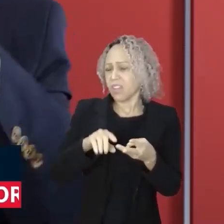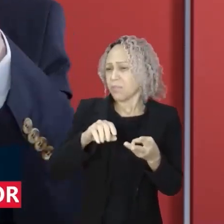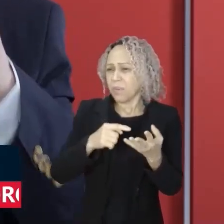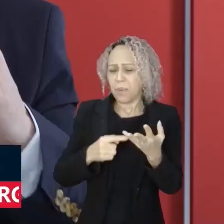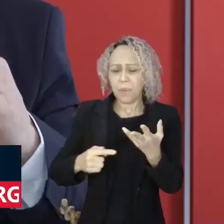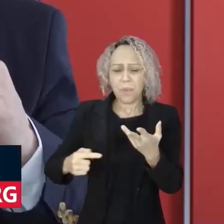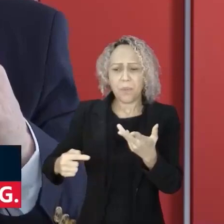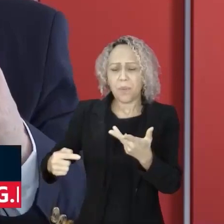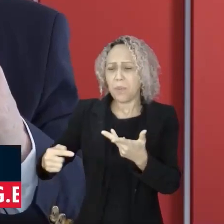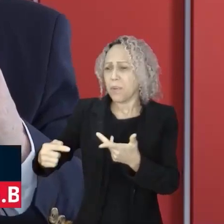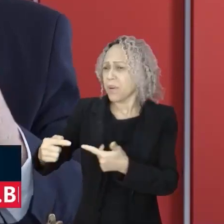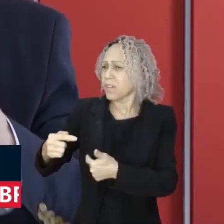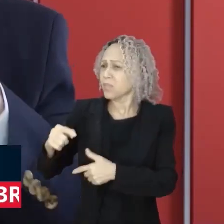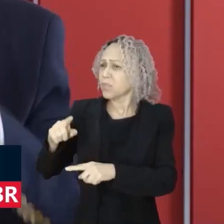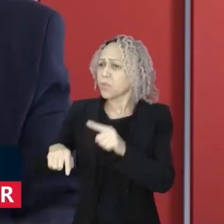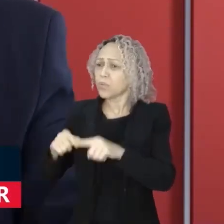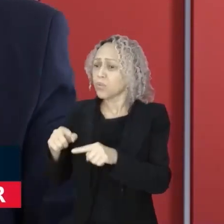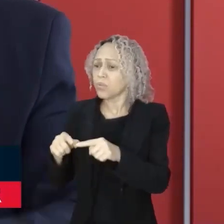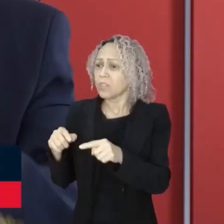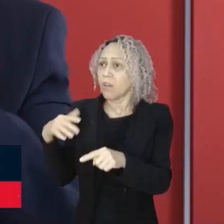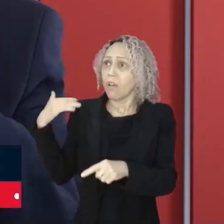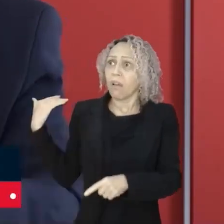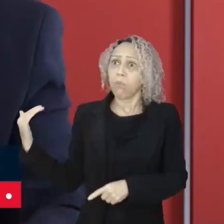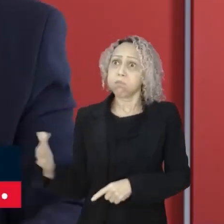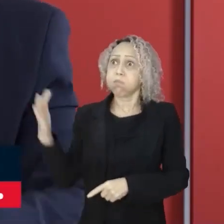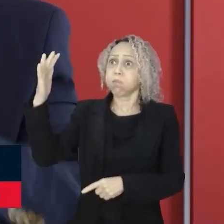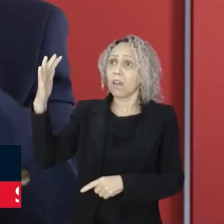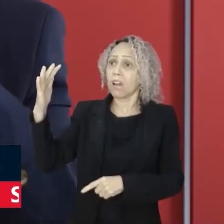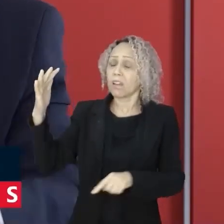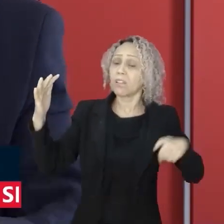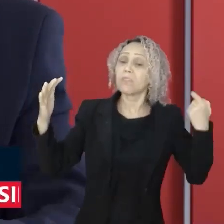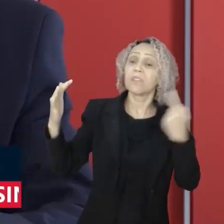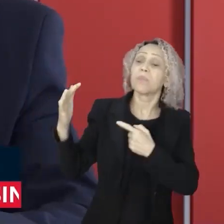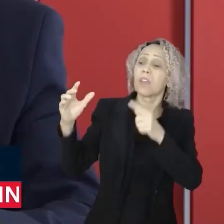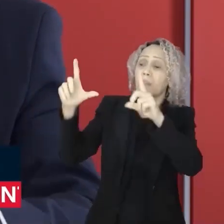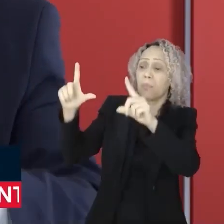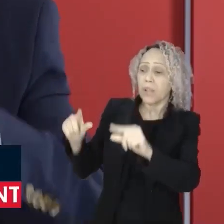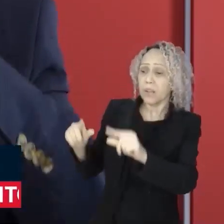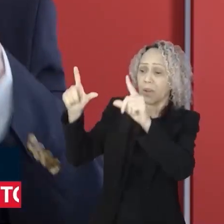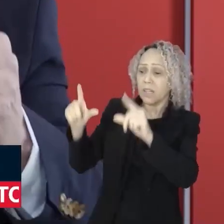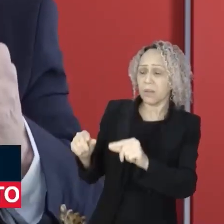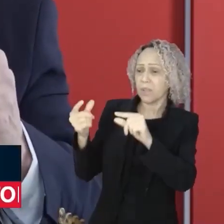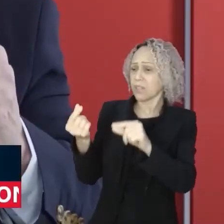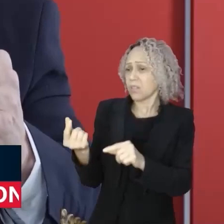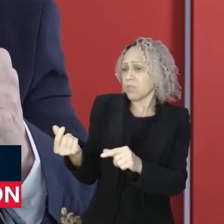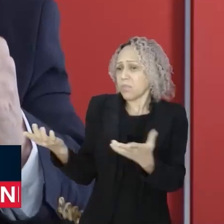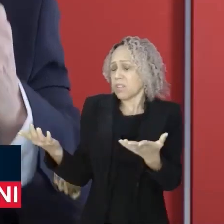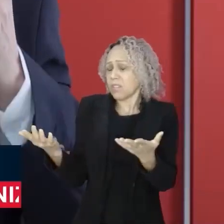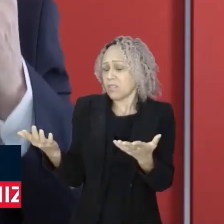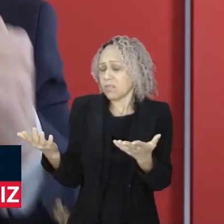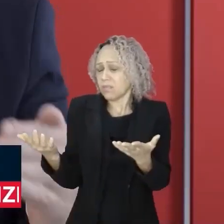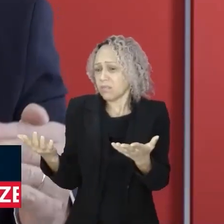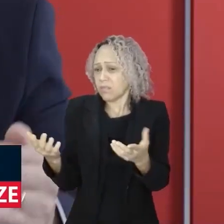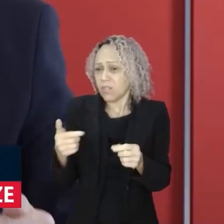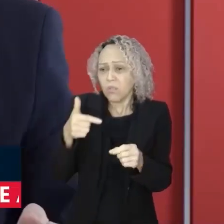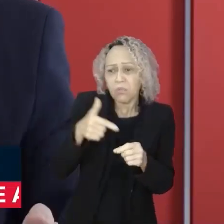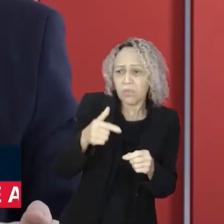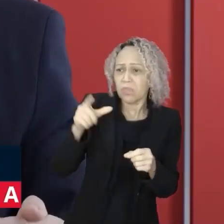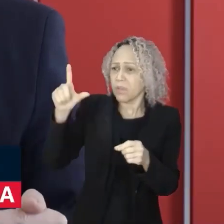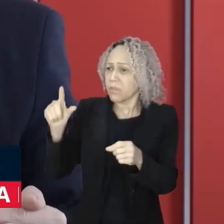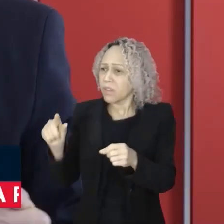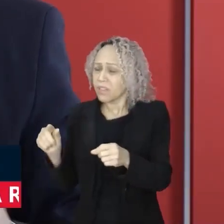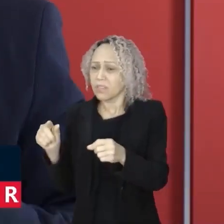estamos baixando os preços. A ureia está mais barata, o adubo está mais barato, a semente está mais barata, o diesel está mais barato, o crédito está